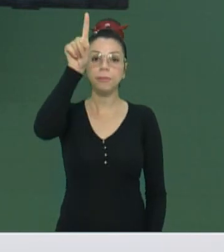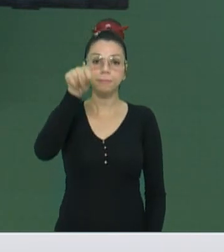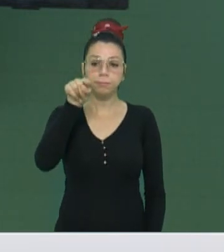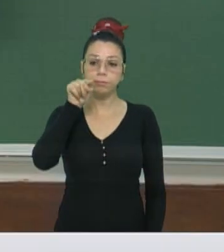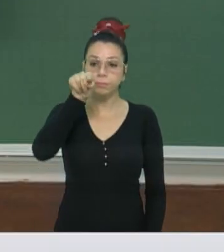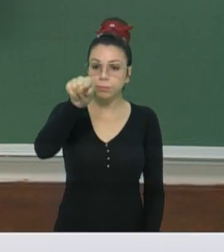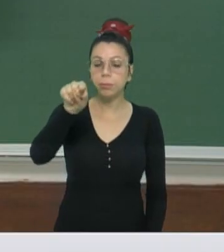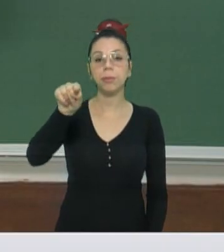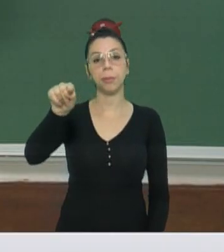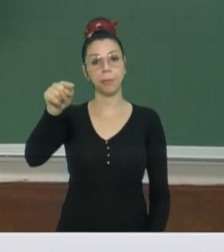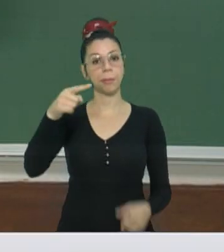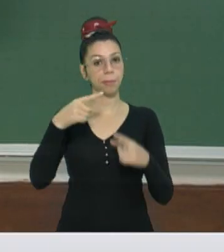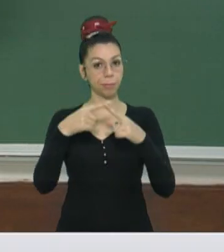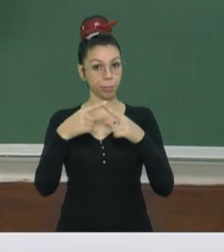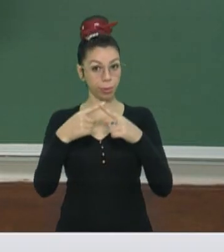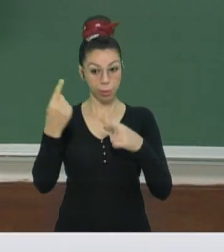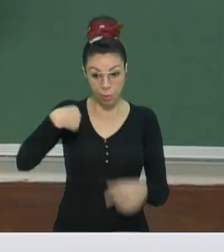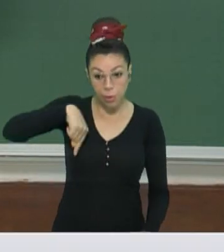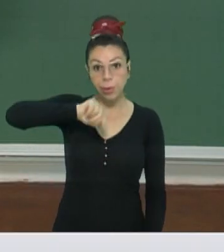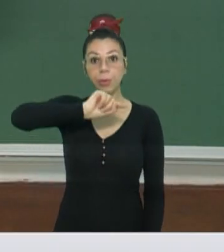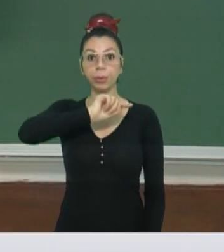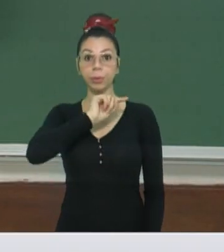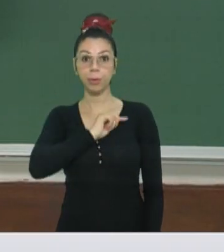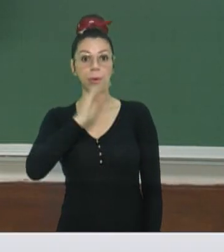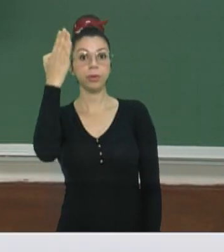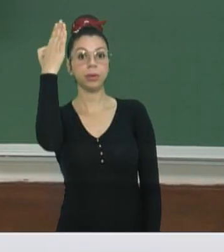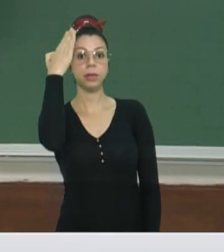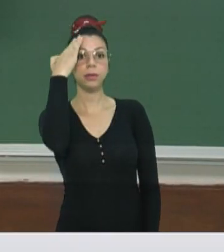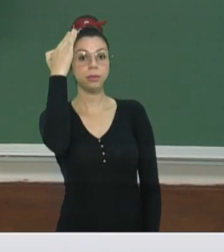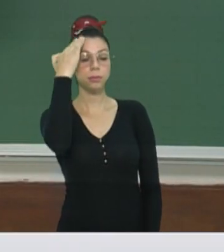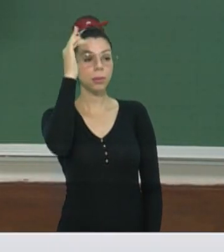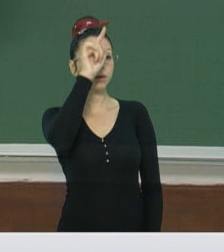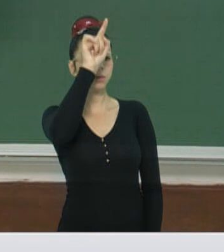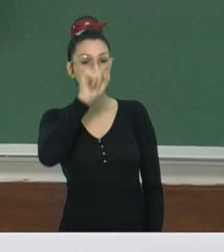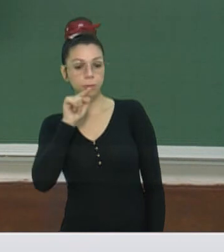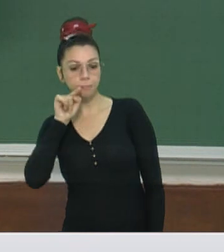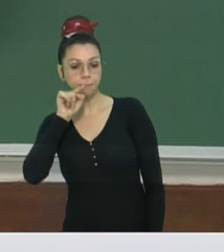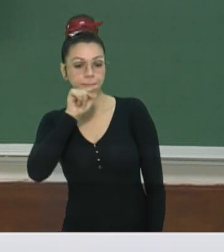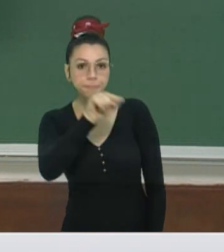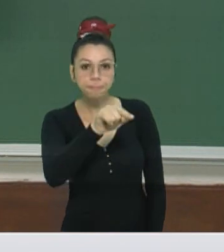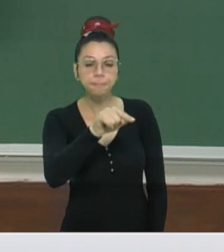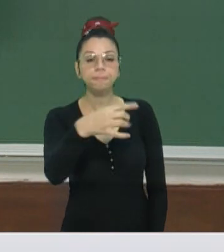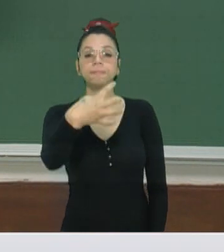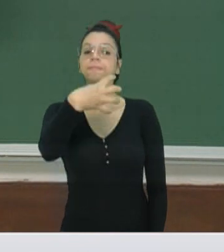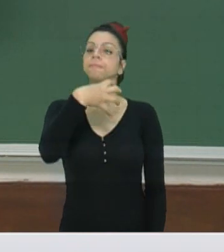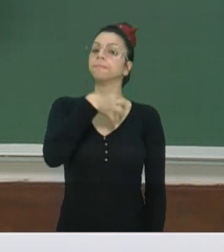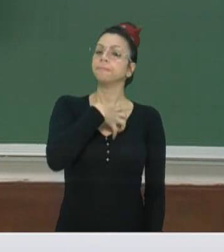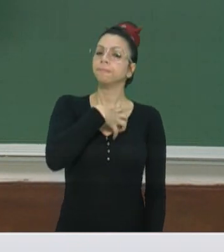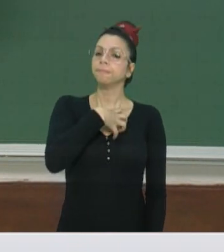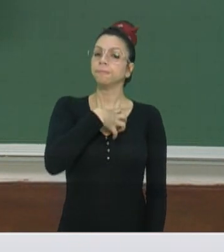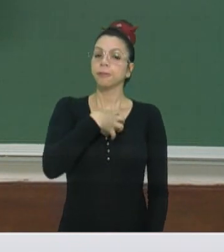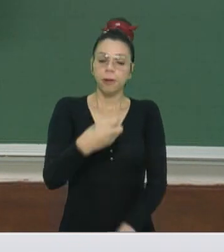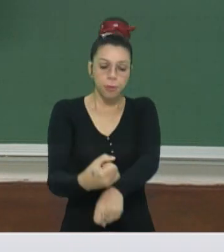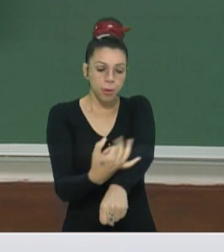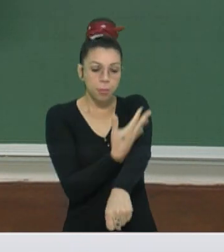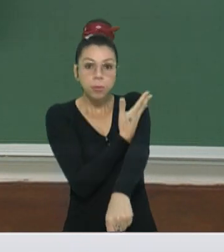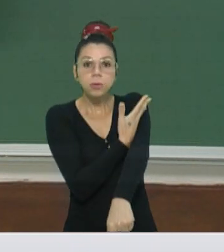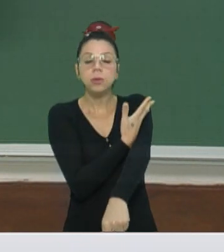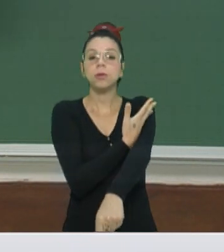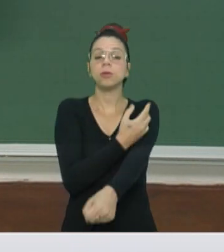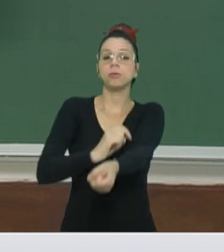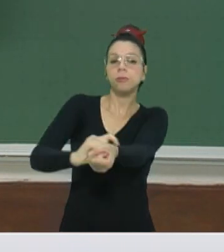nós sabemos que o ponto de exclamação, ele expressa um sentimento de raiva,